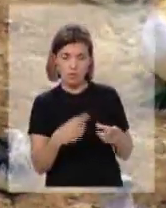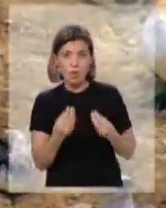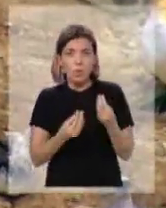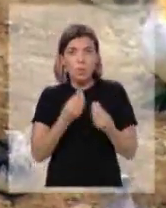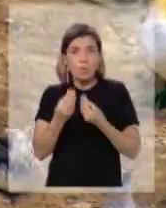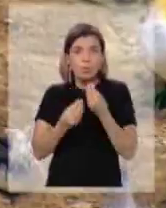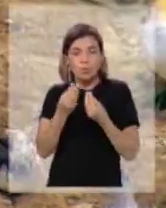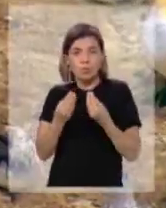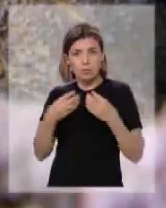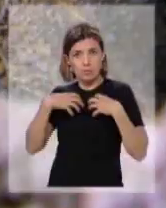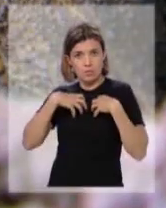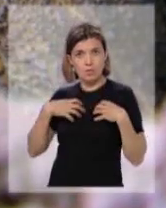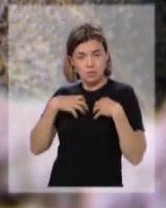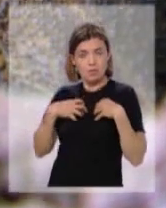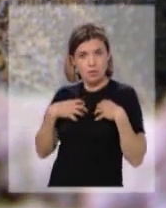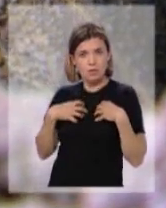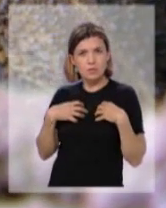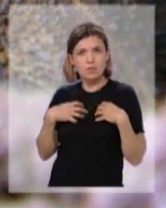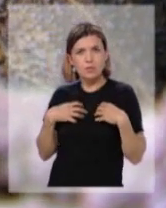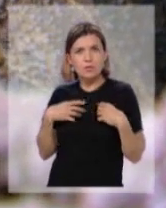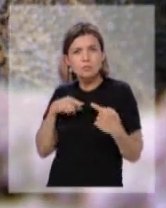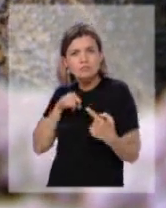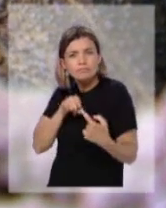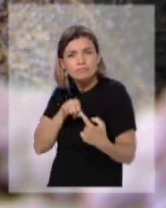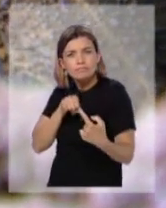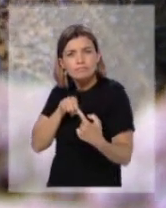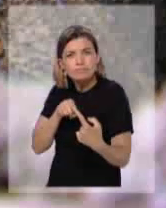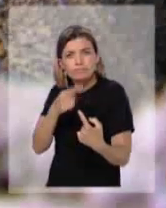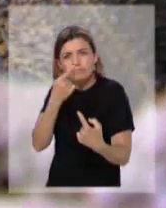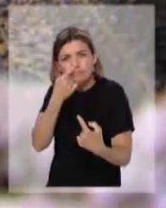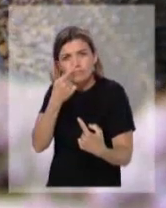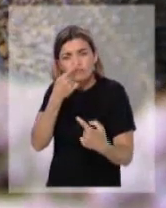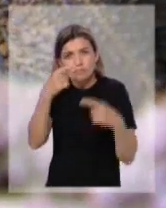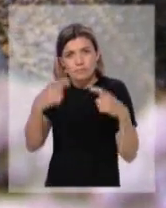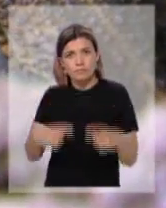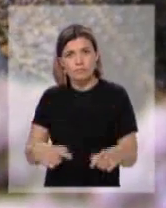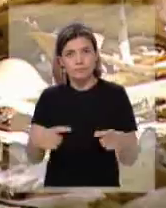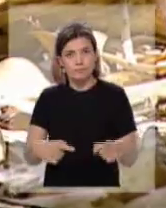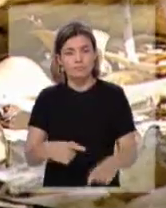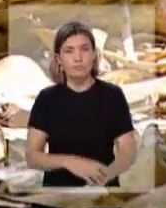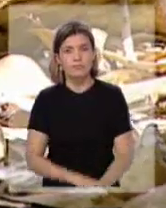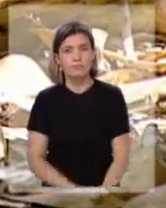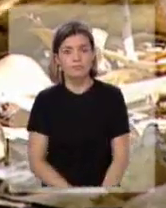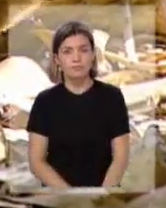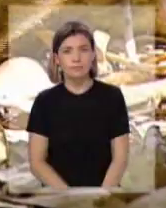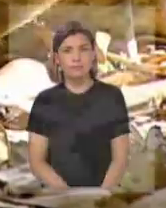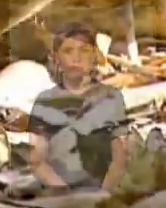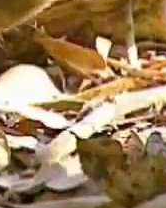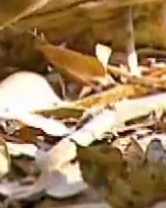relacionadas à forma como seres vivos interagem com o ambiente onde vivem.